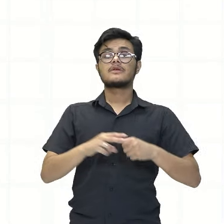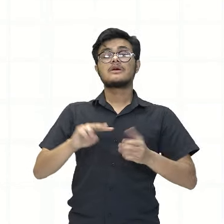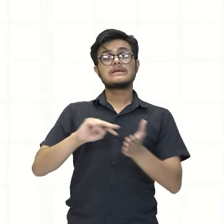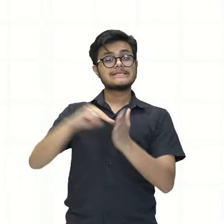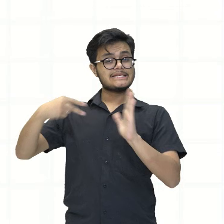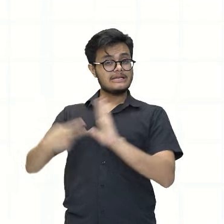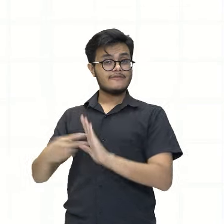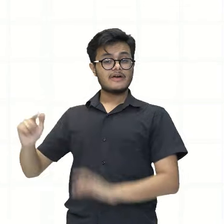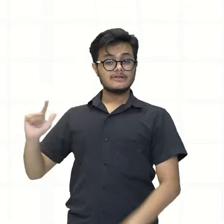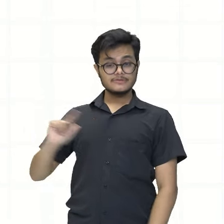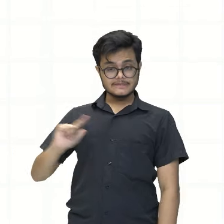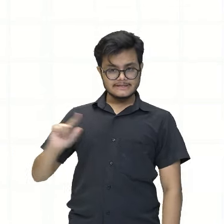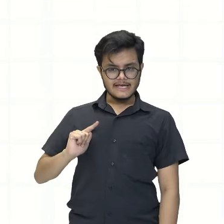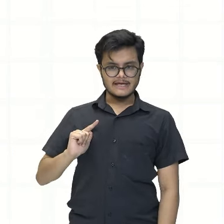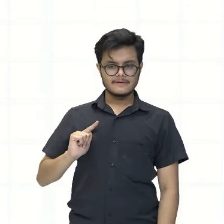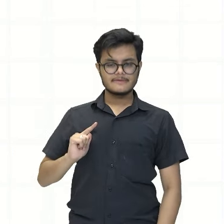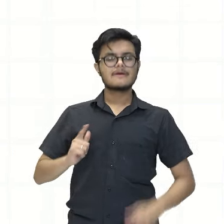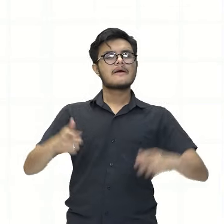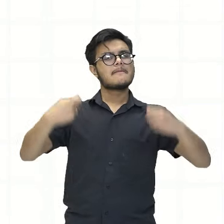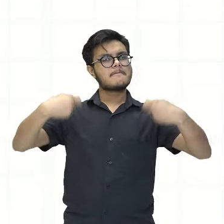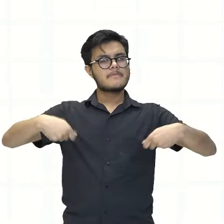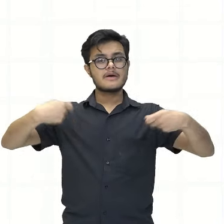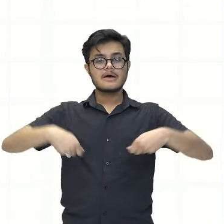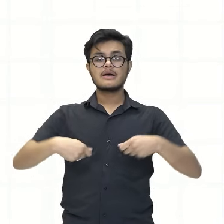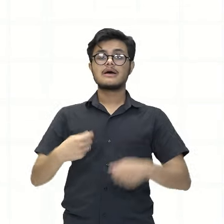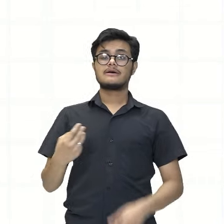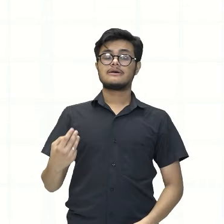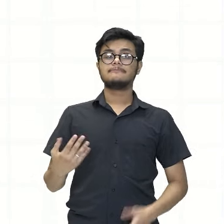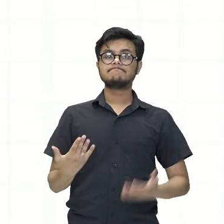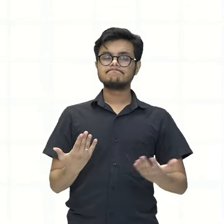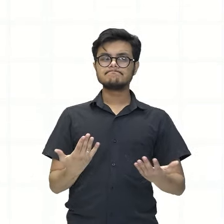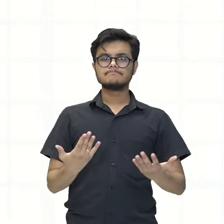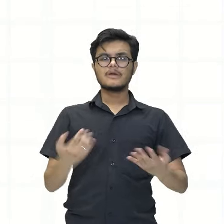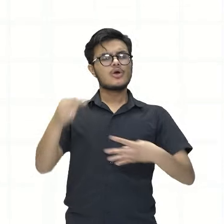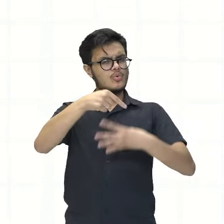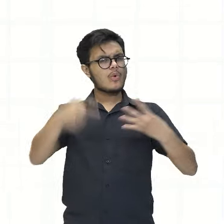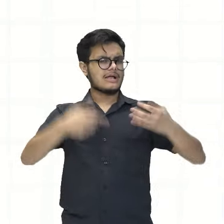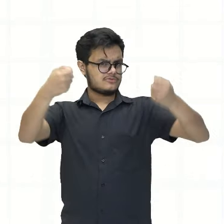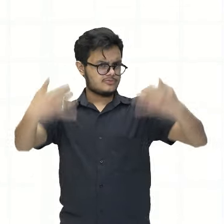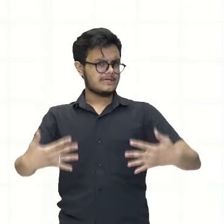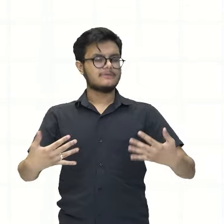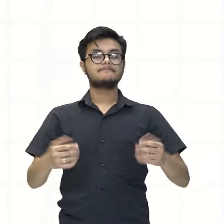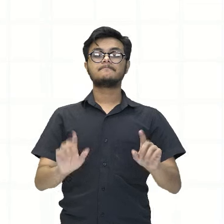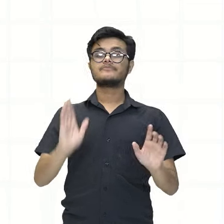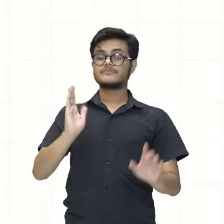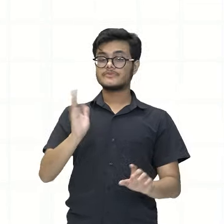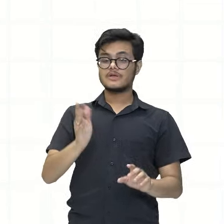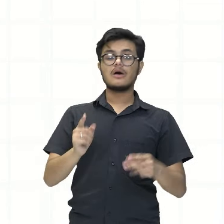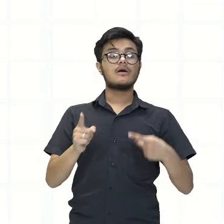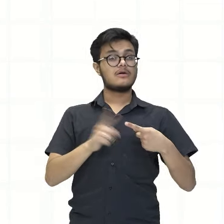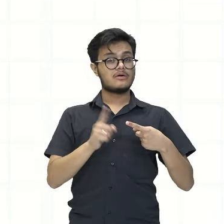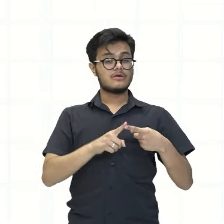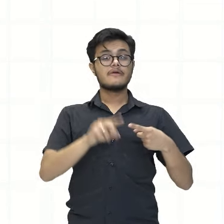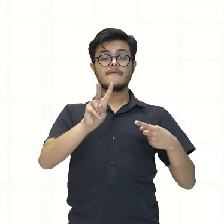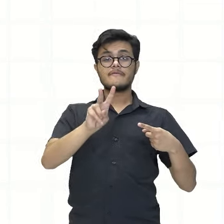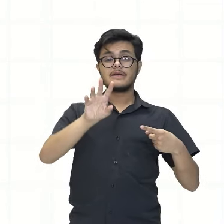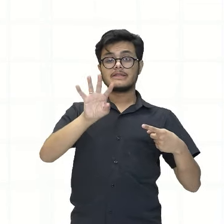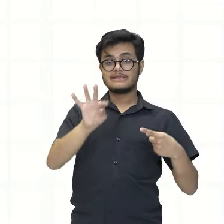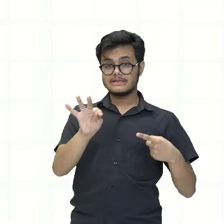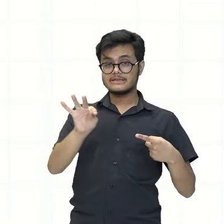significativos eles precisam três verbos não a gente falou de quatro na verdade né a gente falou do verbo transitivo